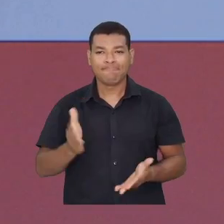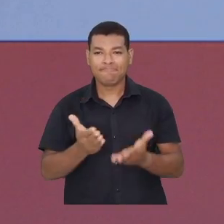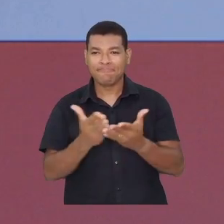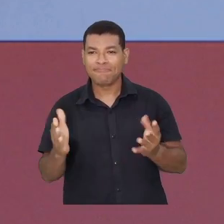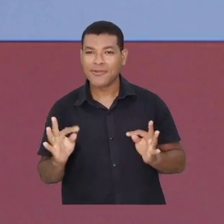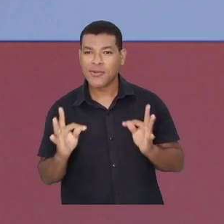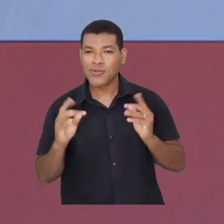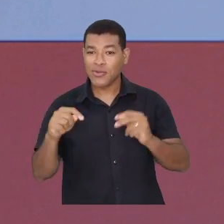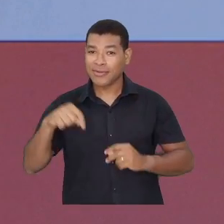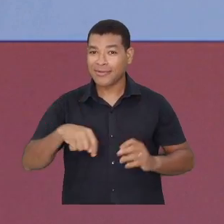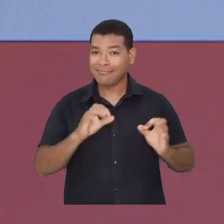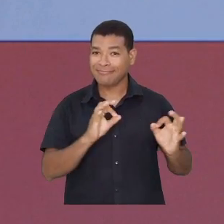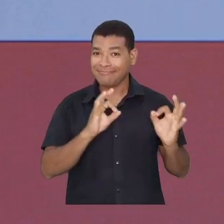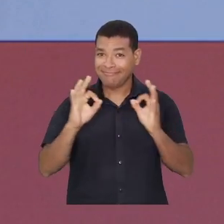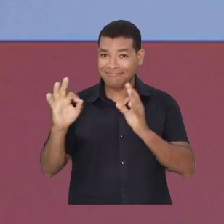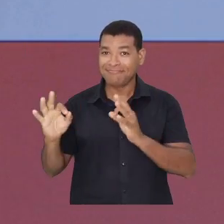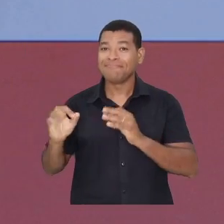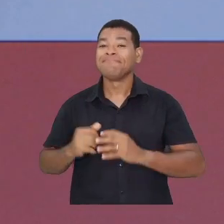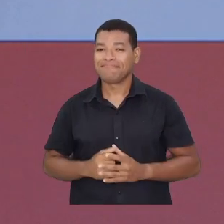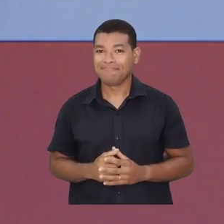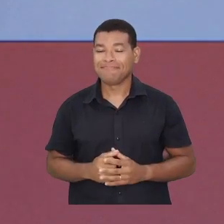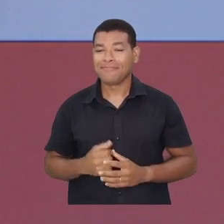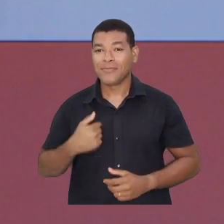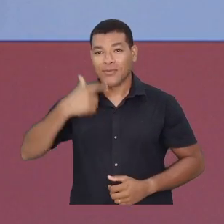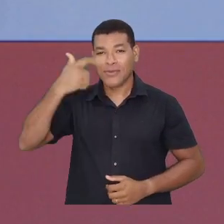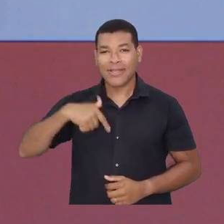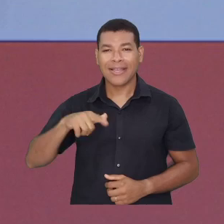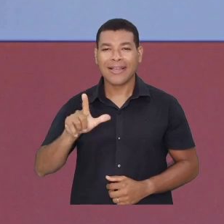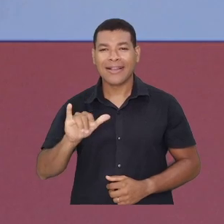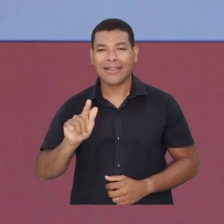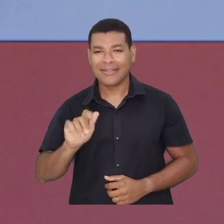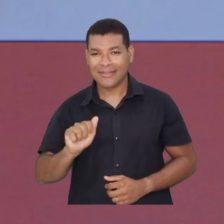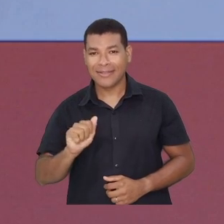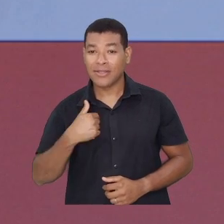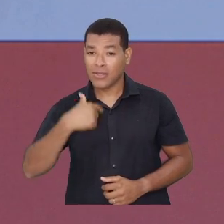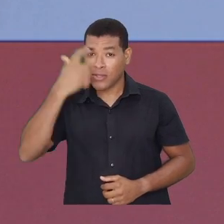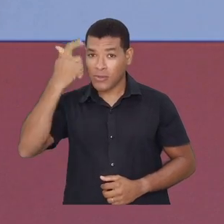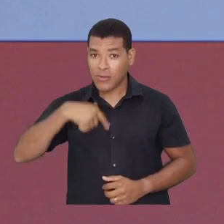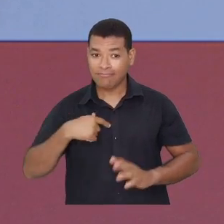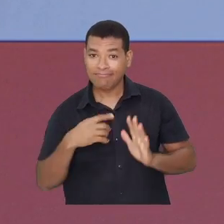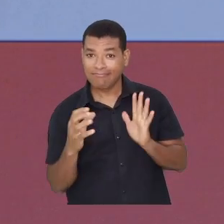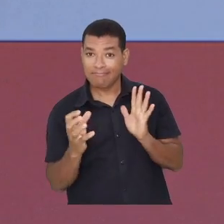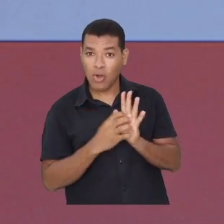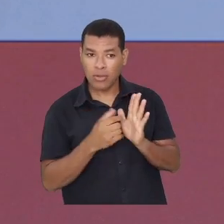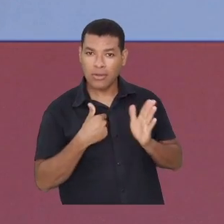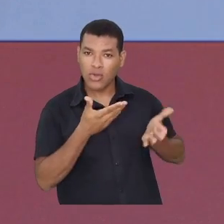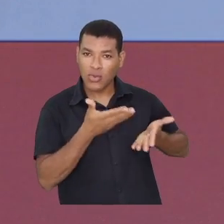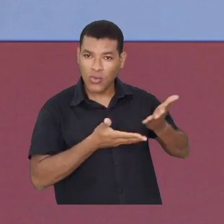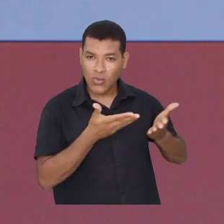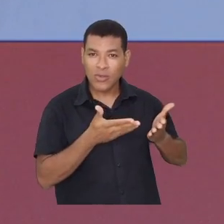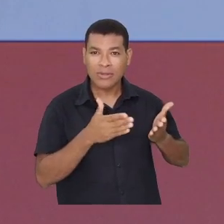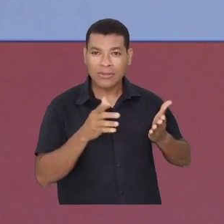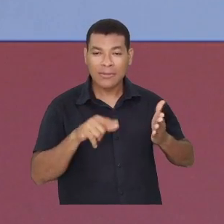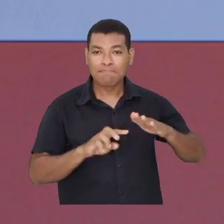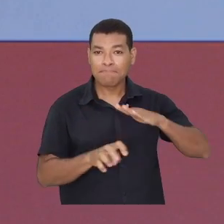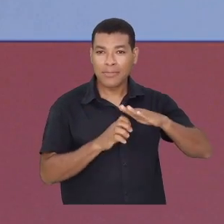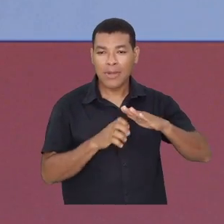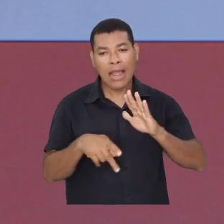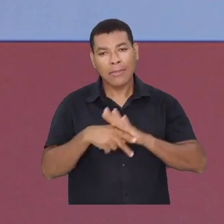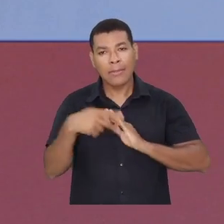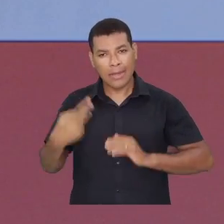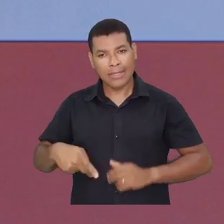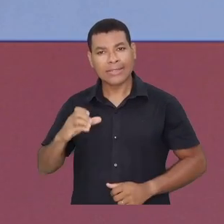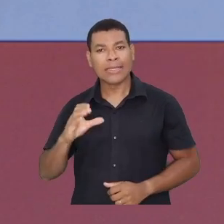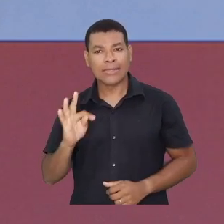Olá a todas as pessoas que estão nos acompanhando. Eu sou Lígia Oliveira, sou Employer Brand Expert no Grupo Companhia de Talentos. Estou